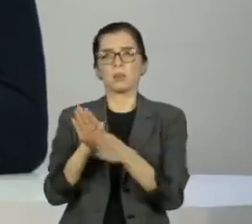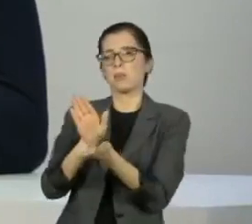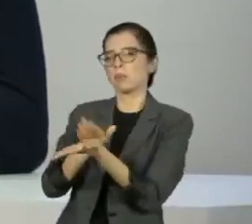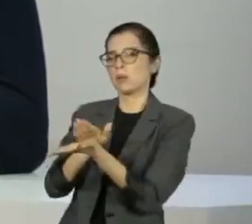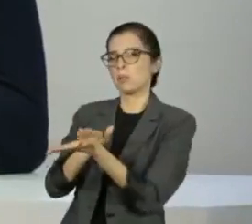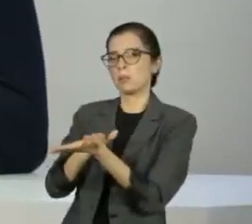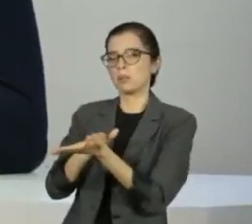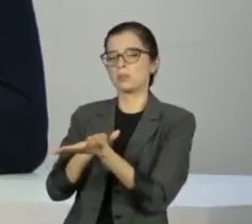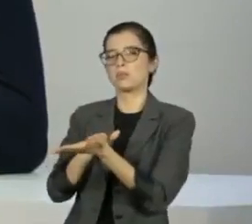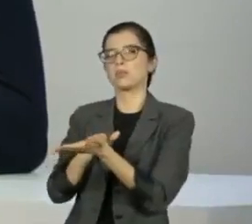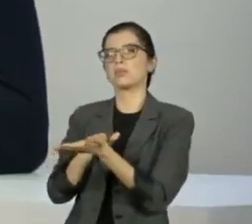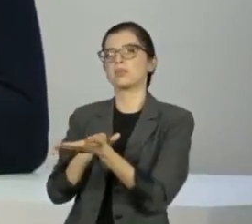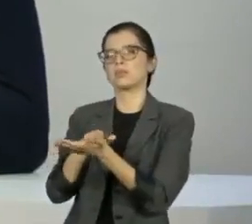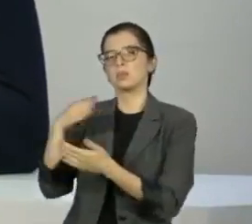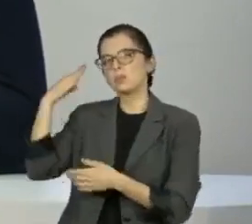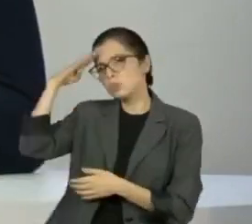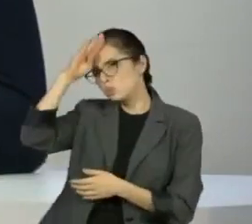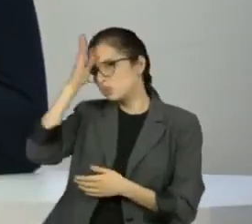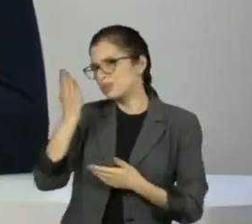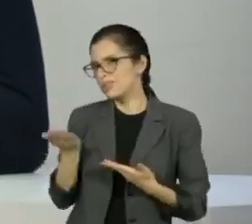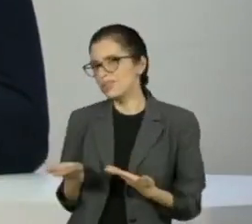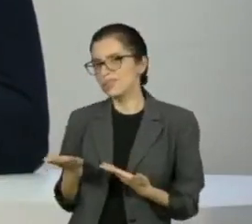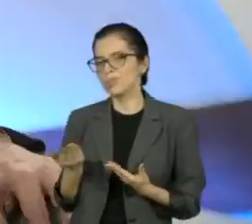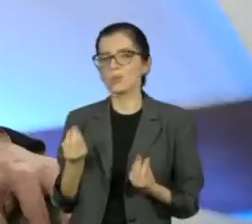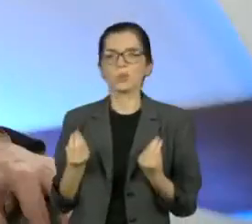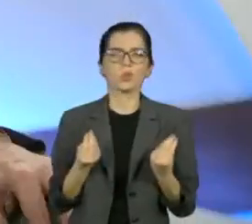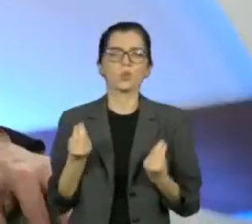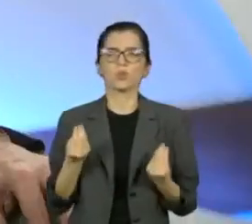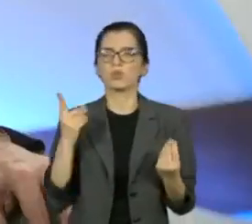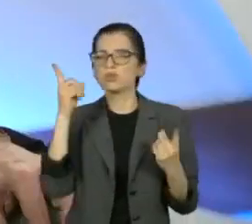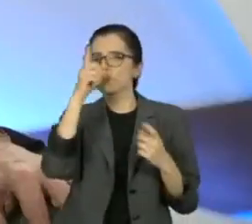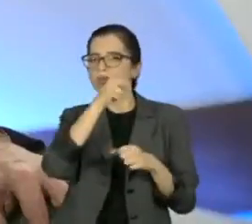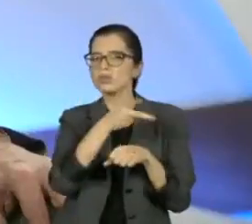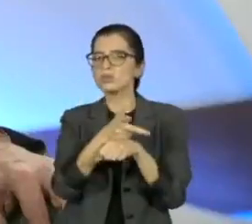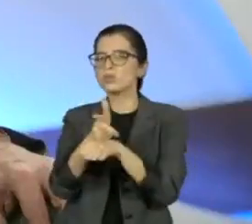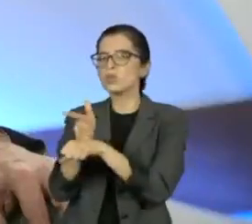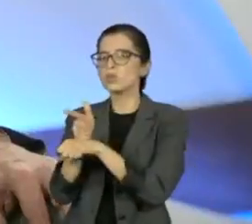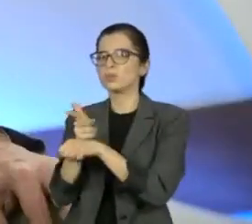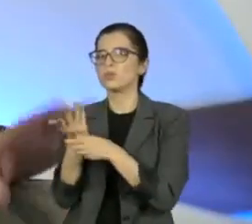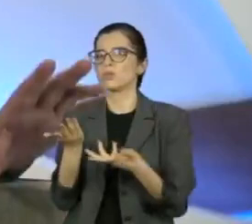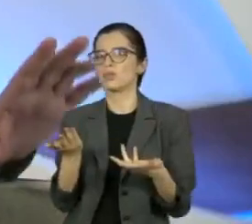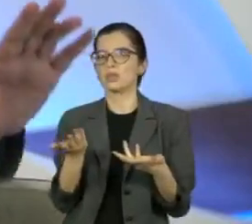questão da dificuldade de transmissão dos jogos? Olha, isso é negócio.